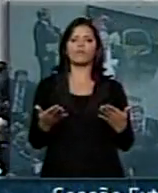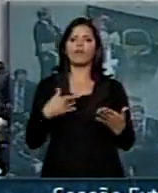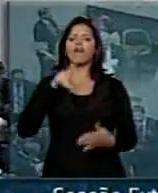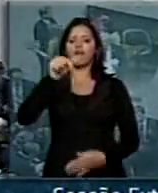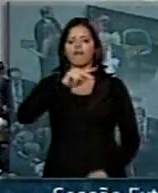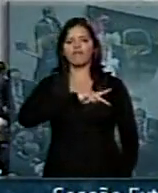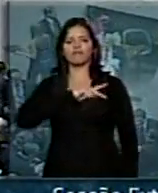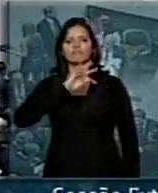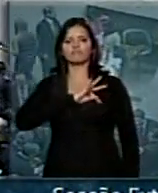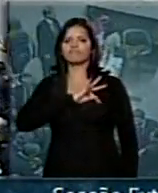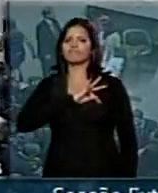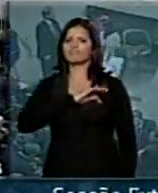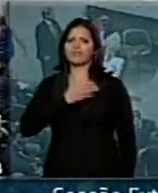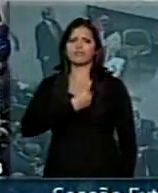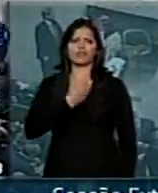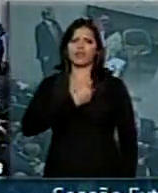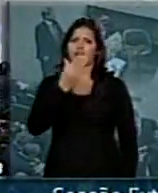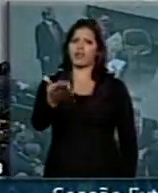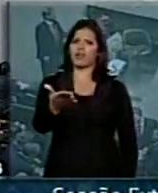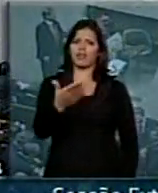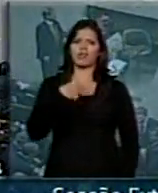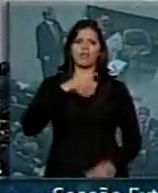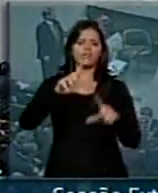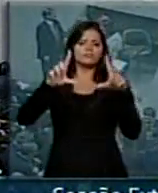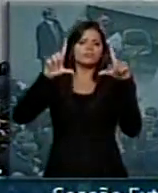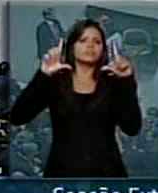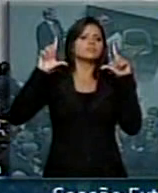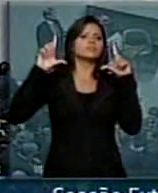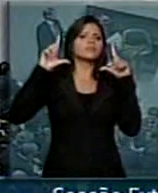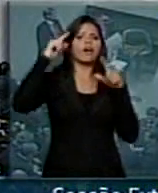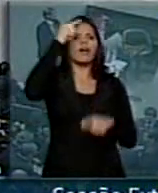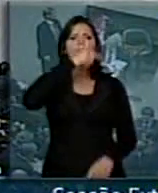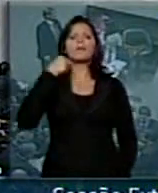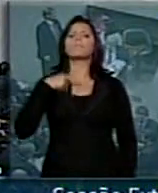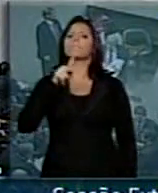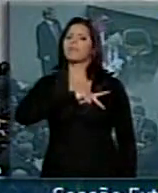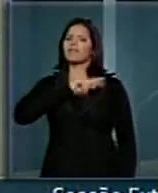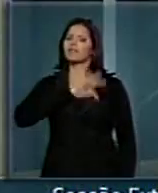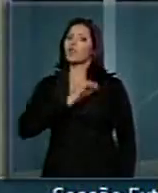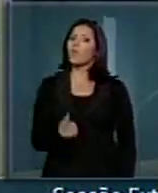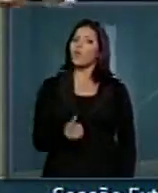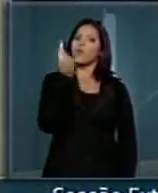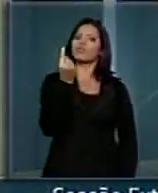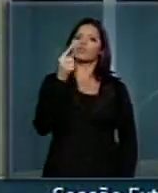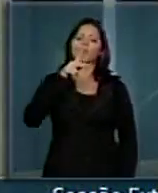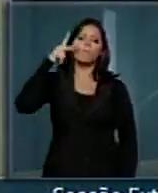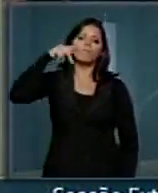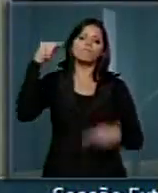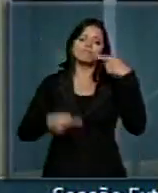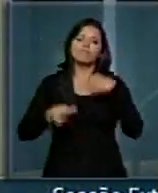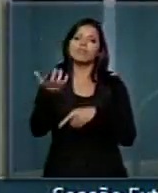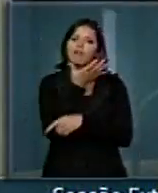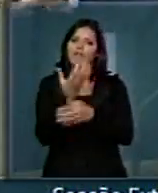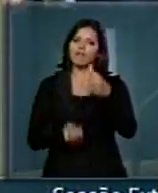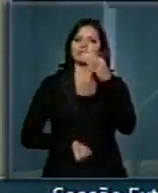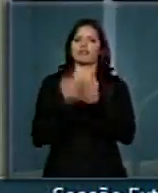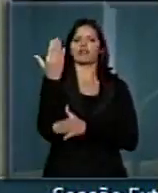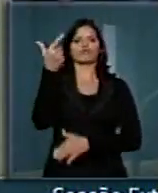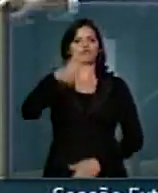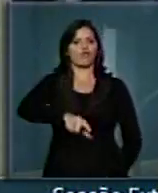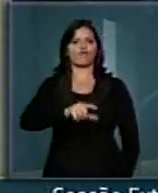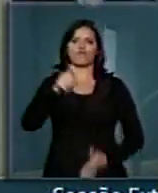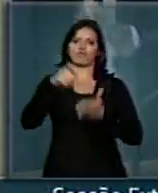o PT. Está ali, na cabeça. É o PT, o único partido que quer recriar